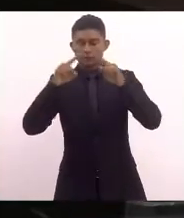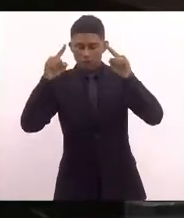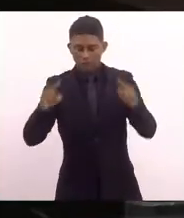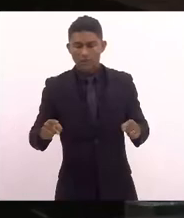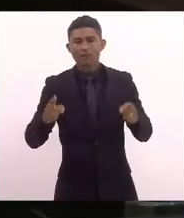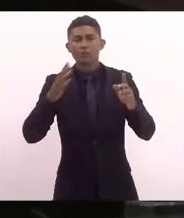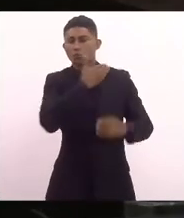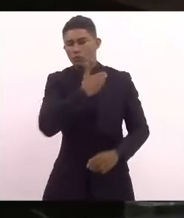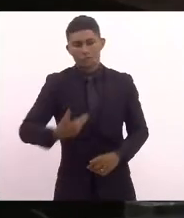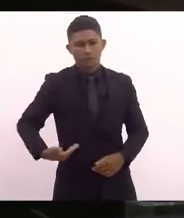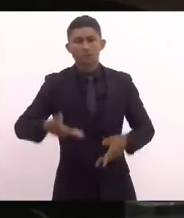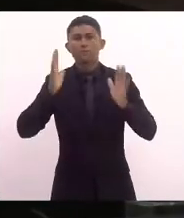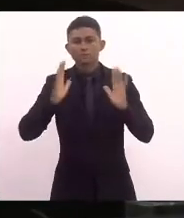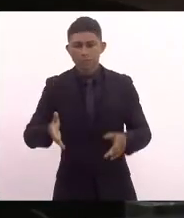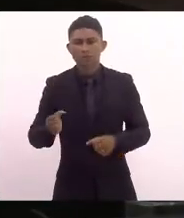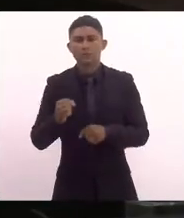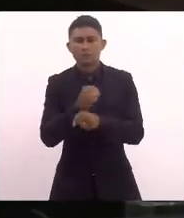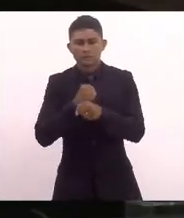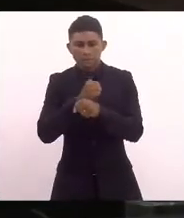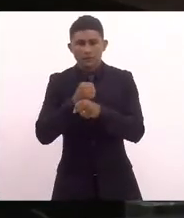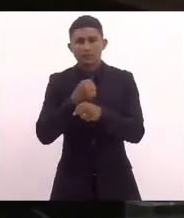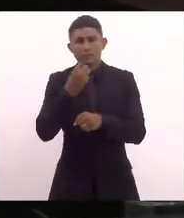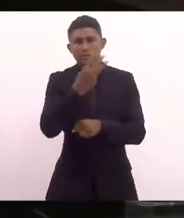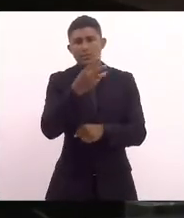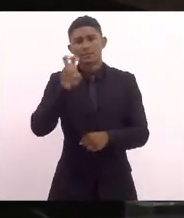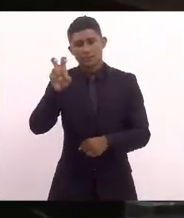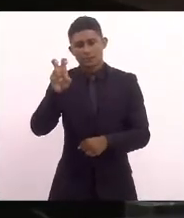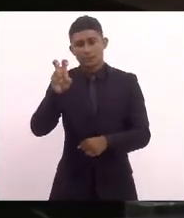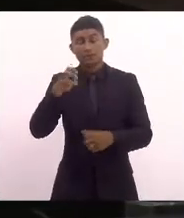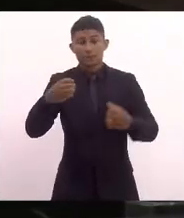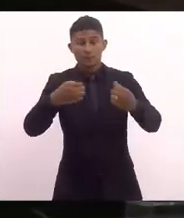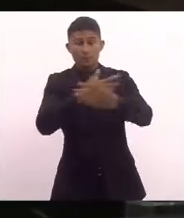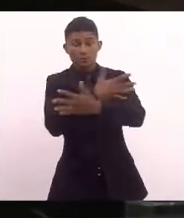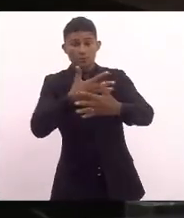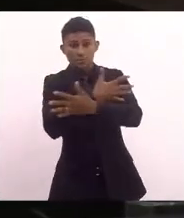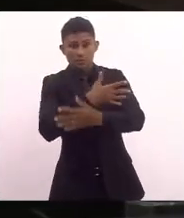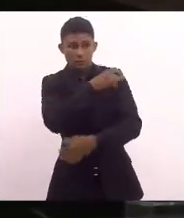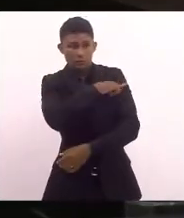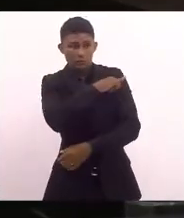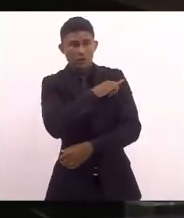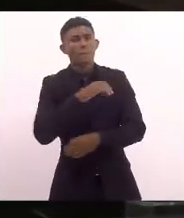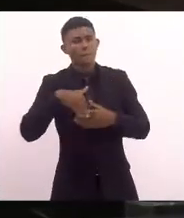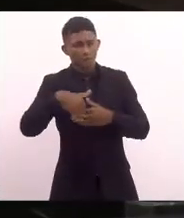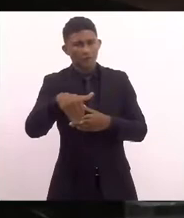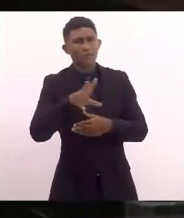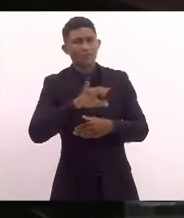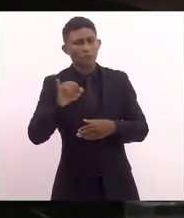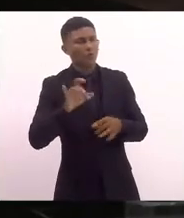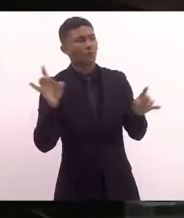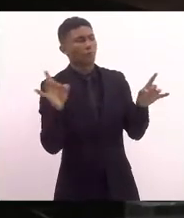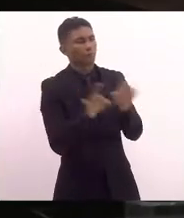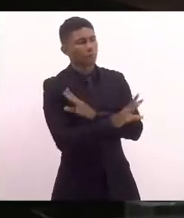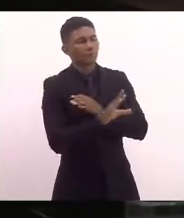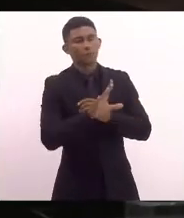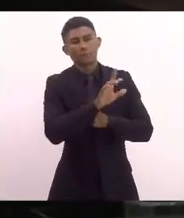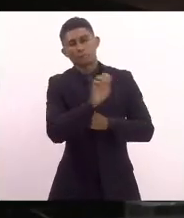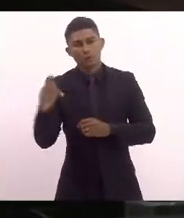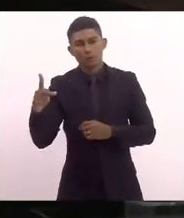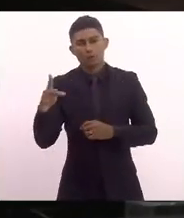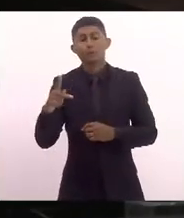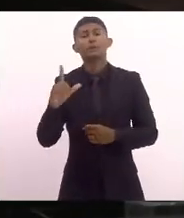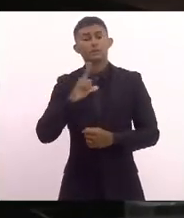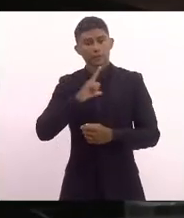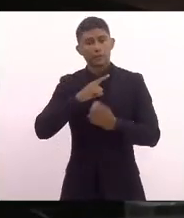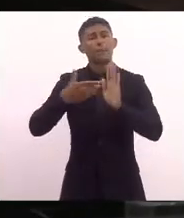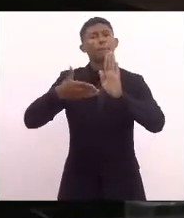35 anos e vou sair do município do Rio de Janeiro como uma auxiliar de enfermagem. Tenho outras propostas